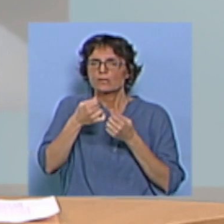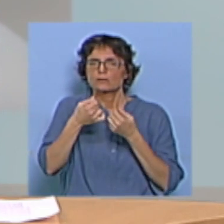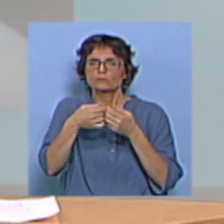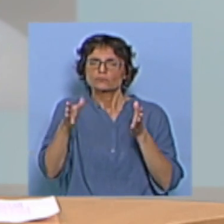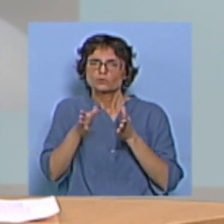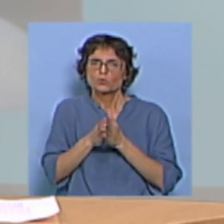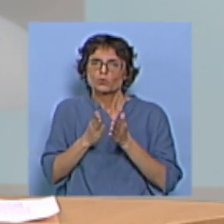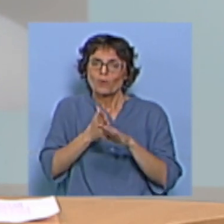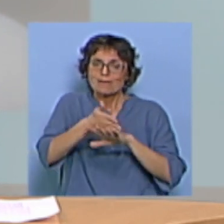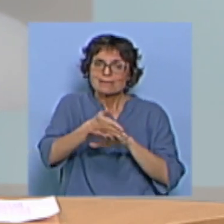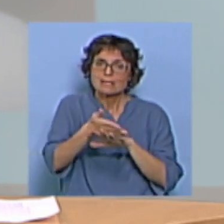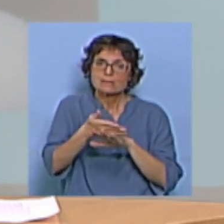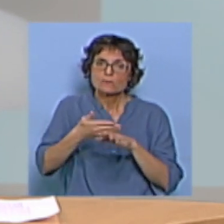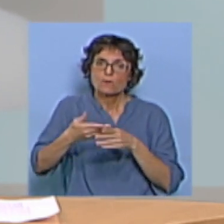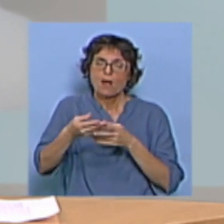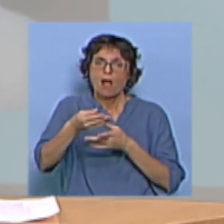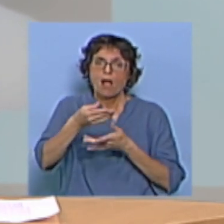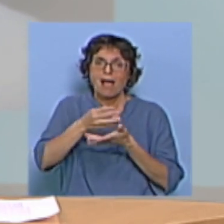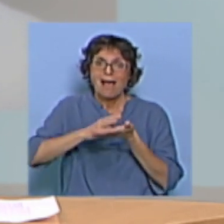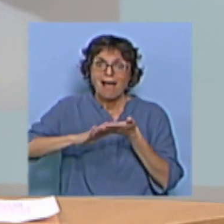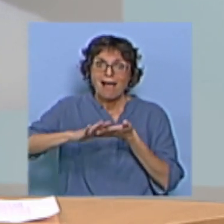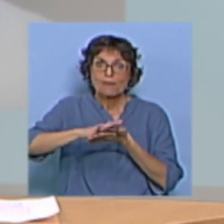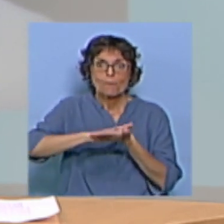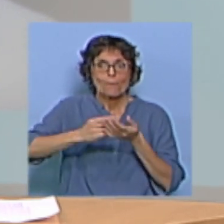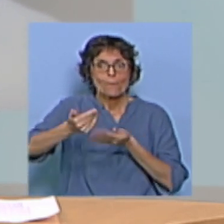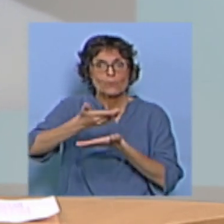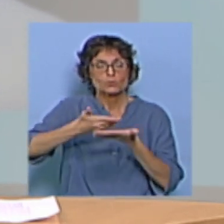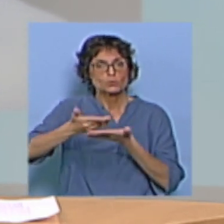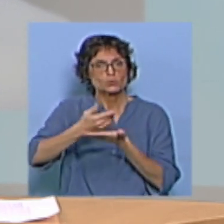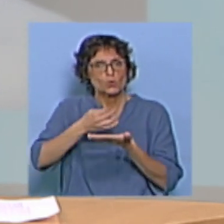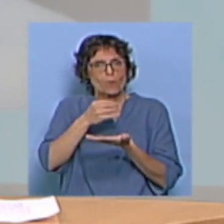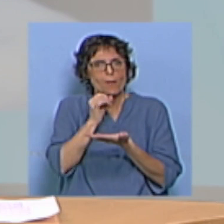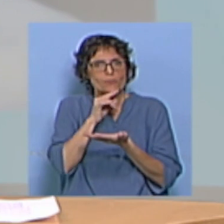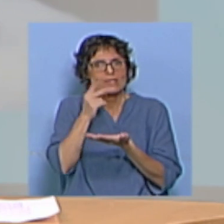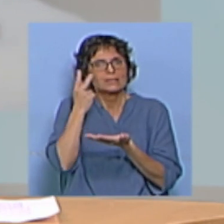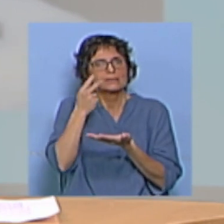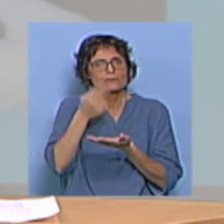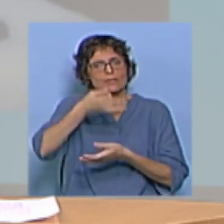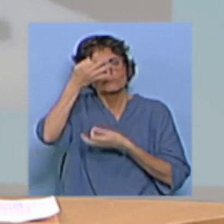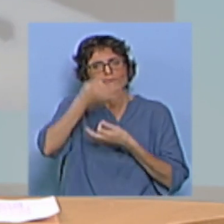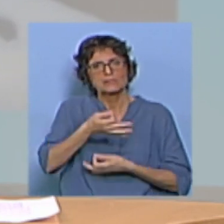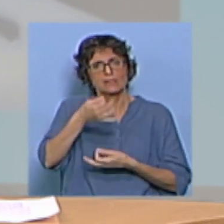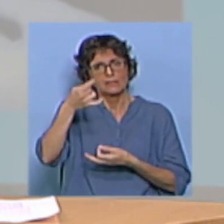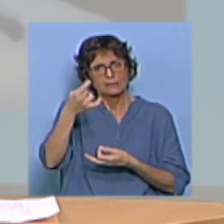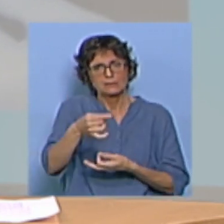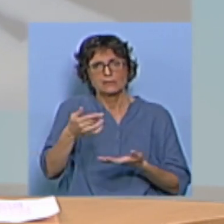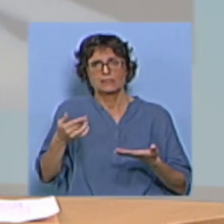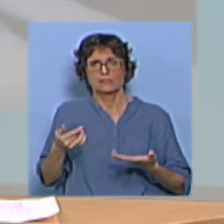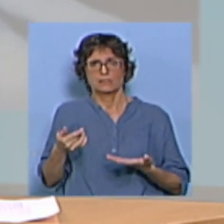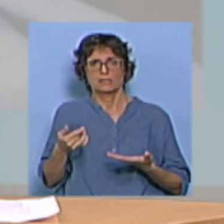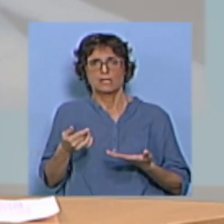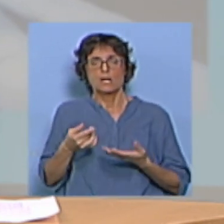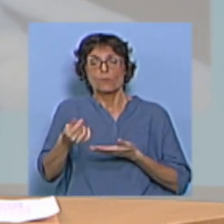e pobrezas, como ainda acontece, portanto que a economia tenha um rosto humano e até não é dito